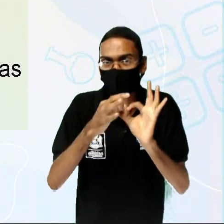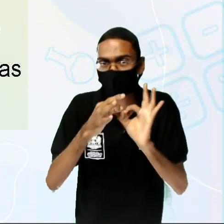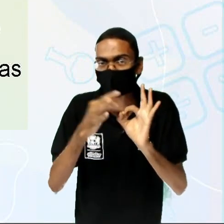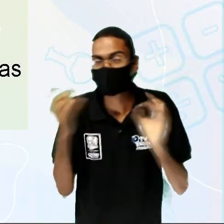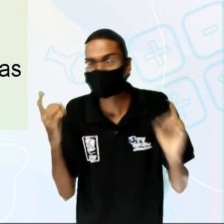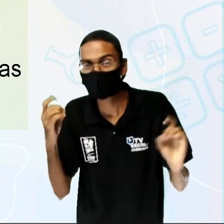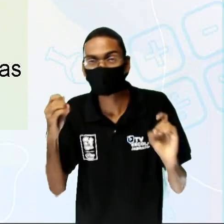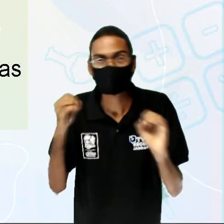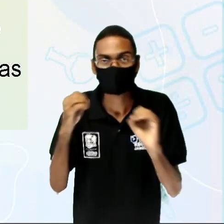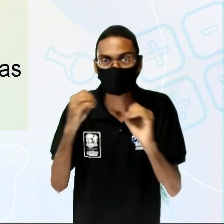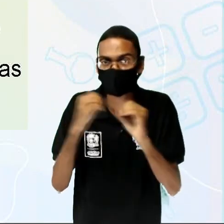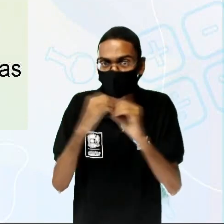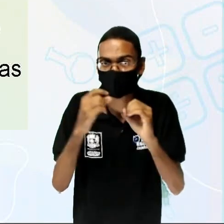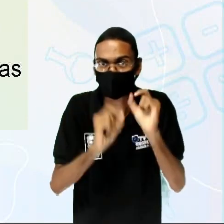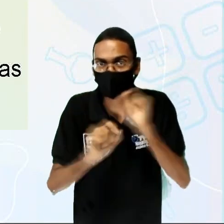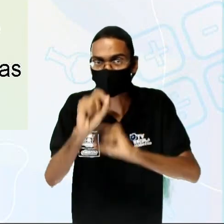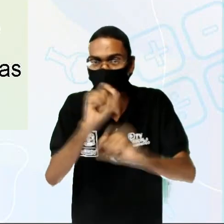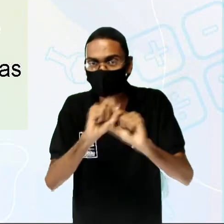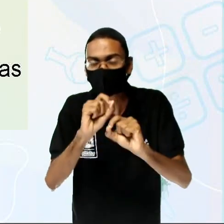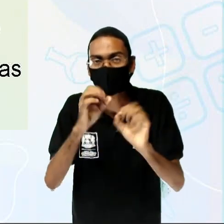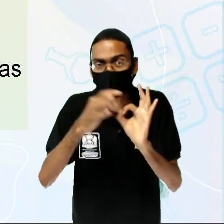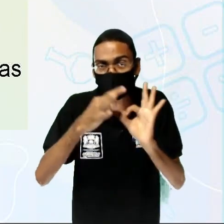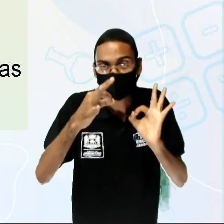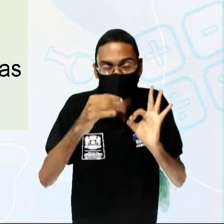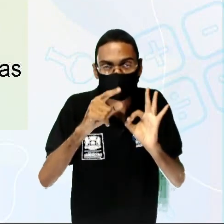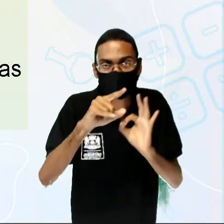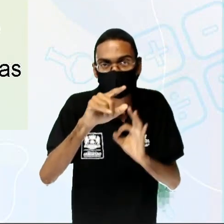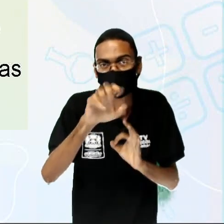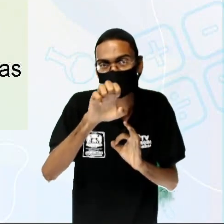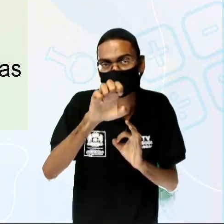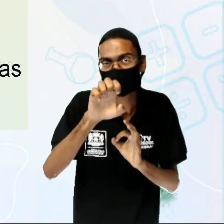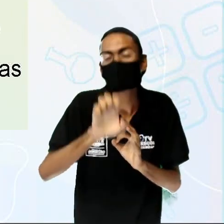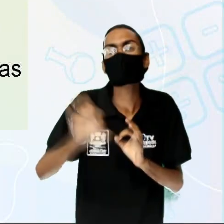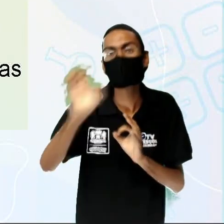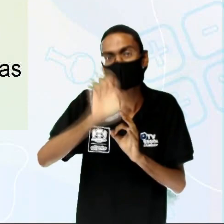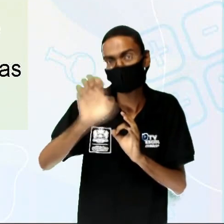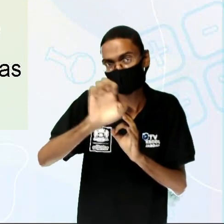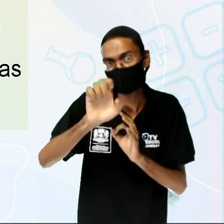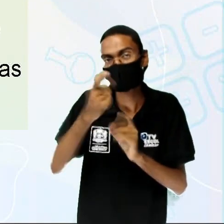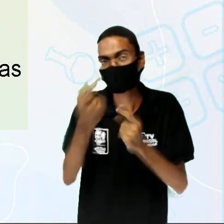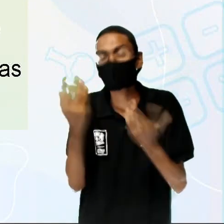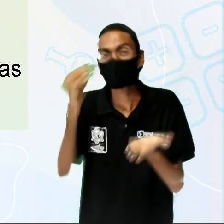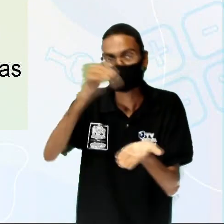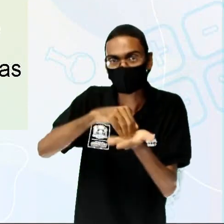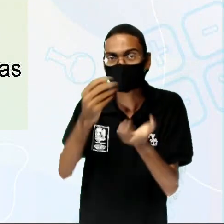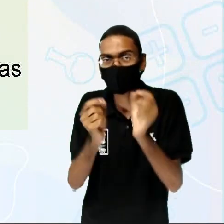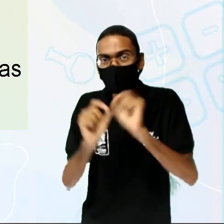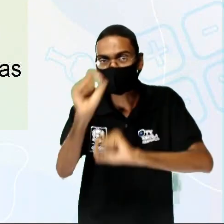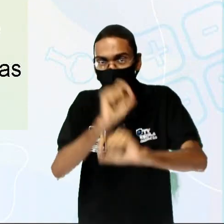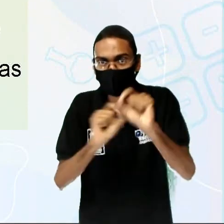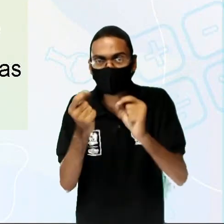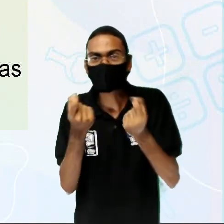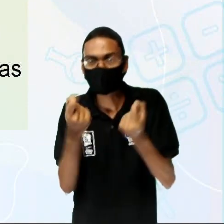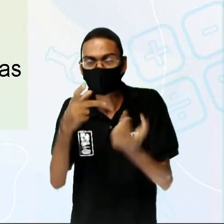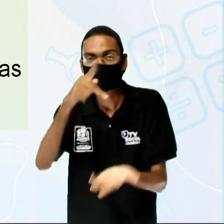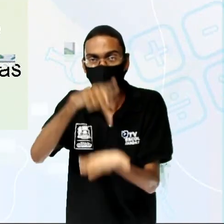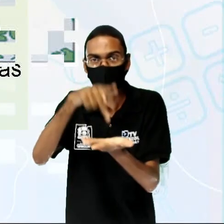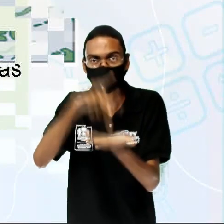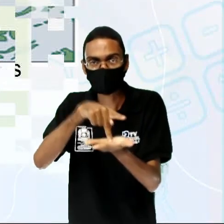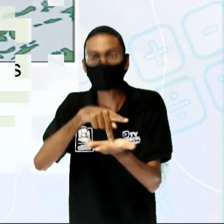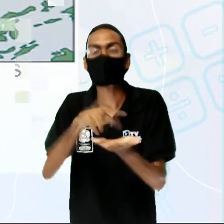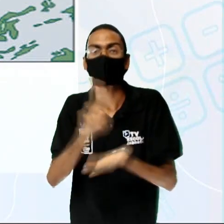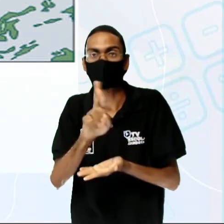Equador, na qual as condições climáticas são bastante diferenciadas e, por fim, né, condizem com essa realidade das